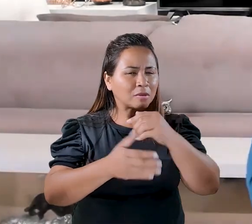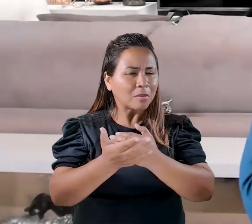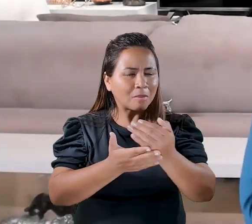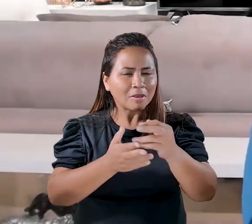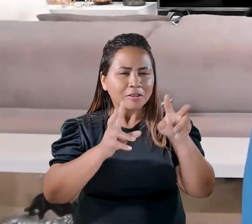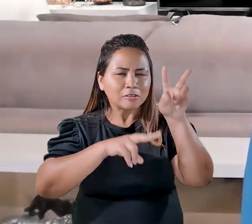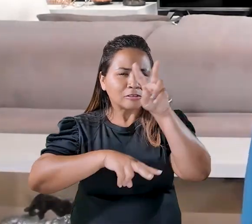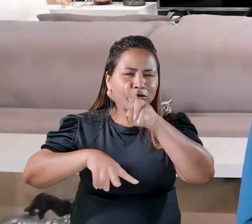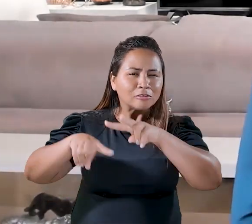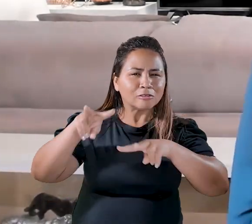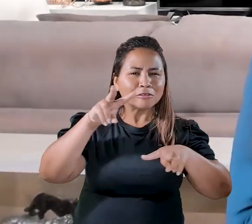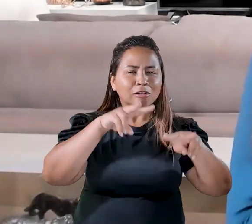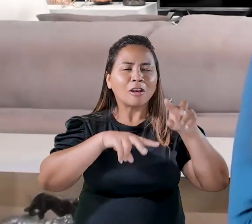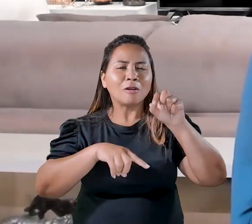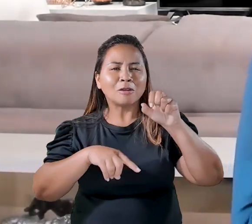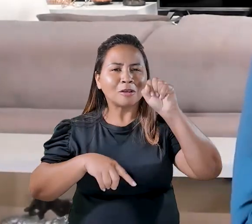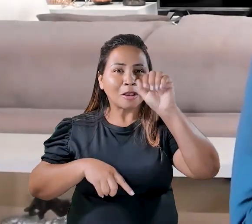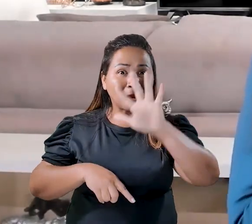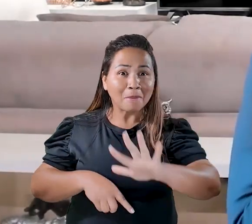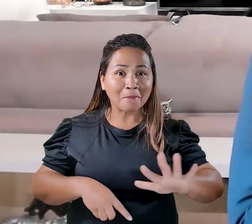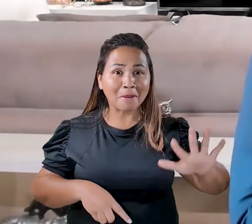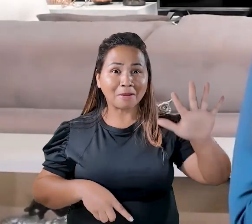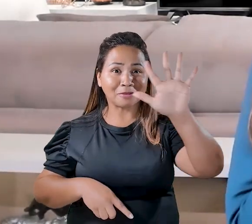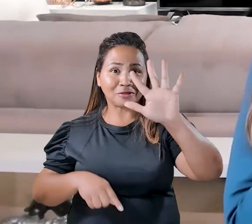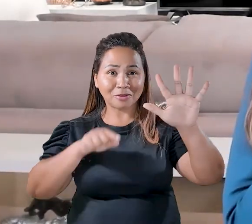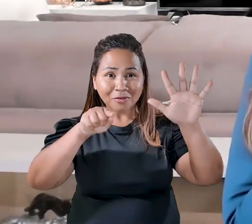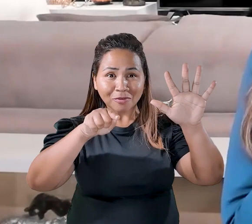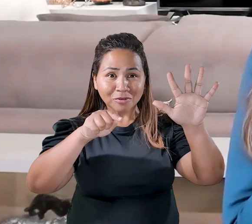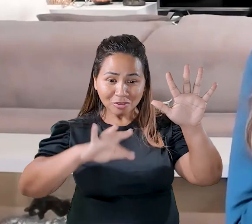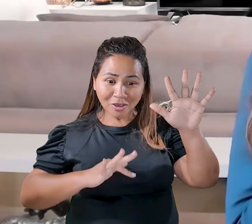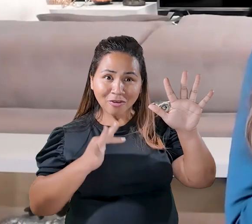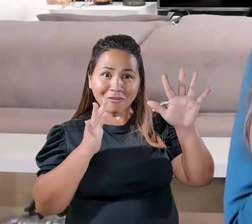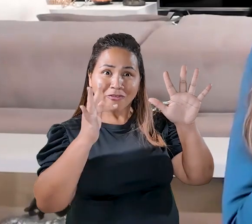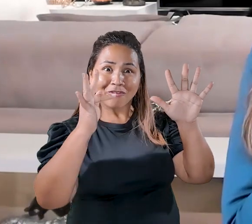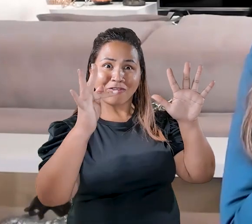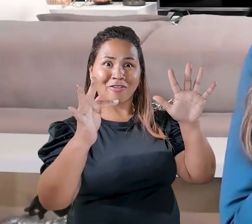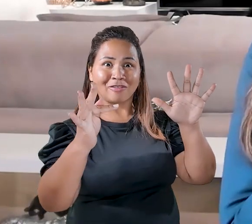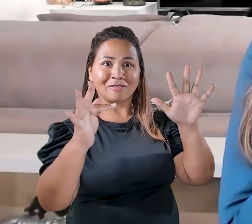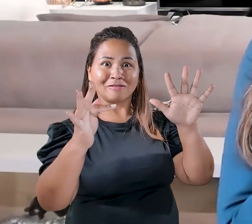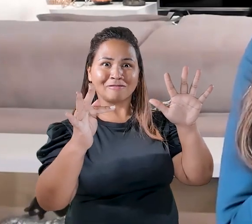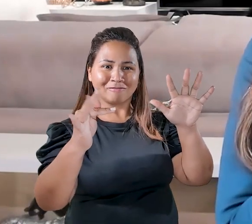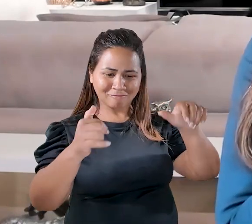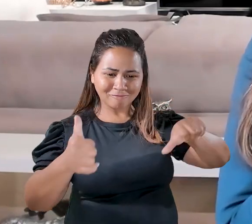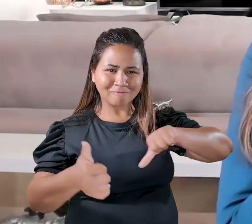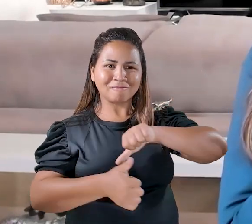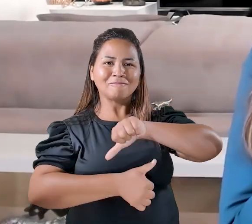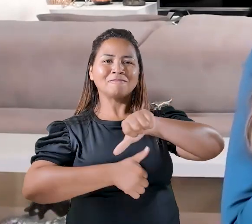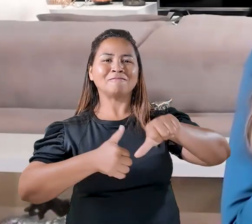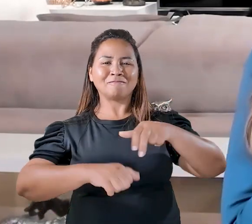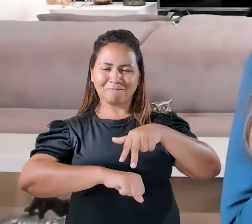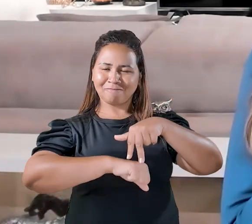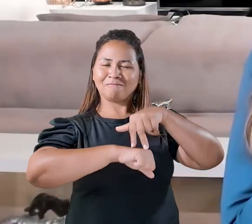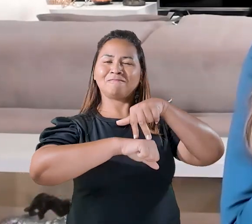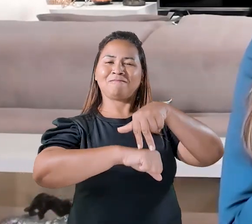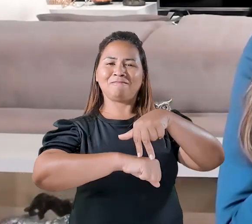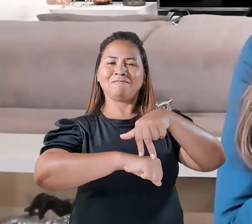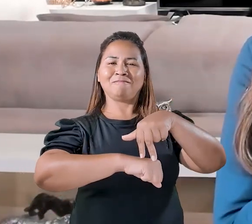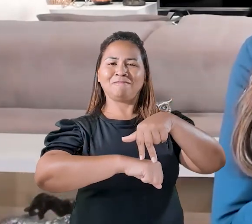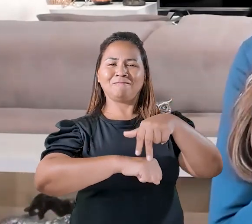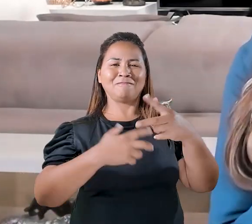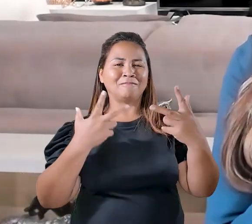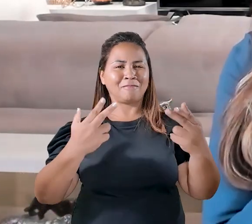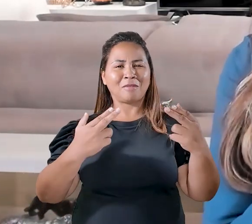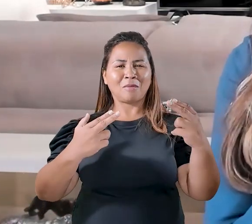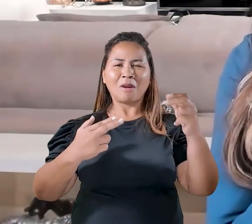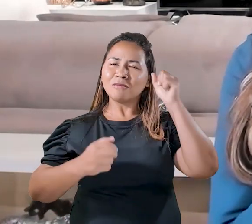a imagem da mudança. A imagem do teu eu do futuro. Do teu eu holográfico. Do